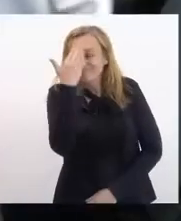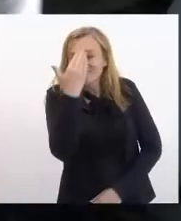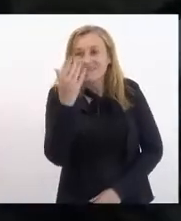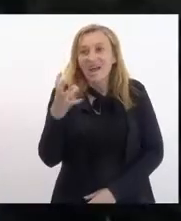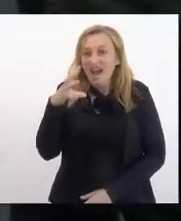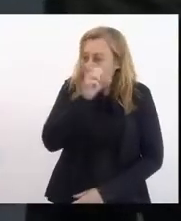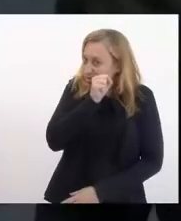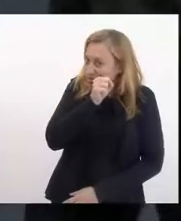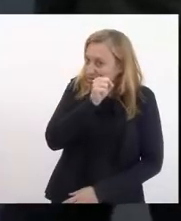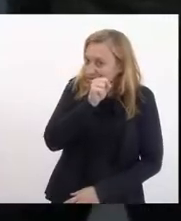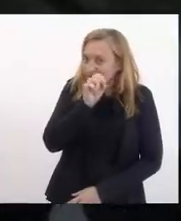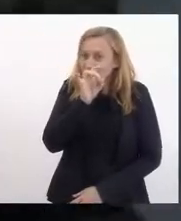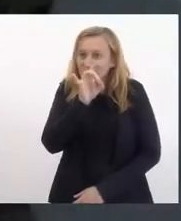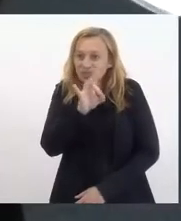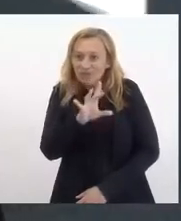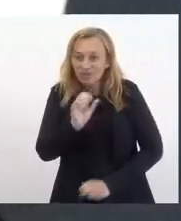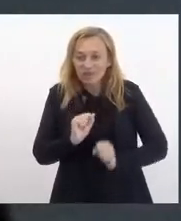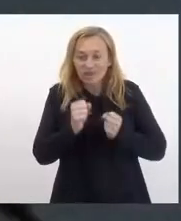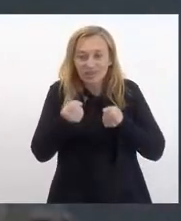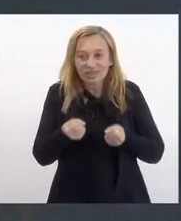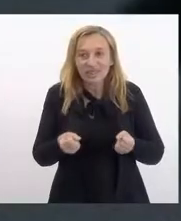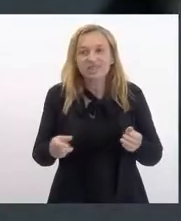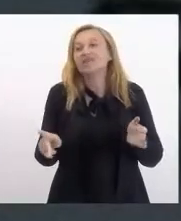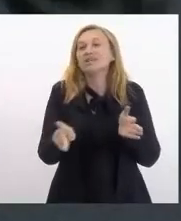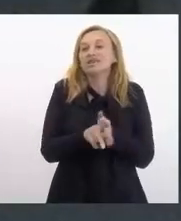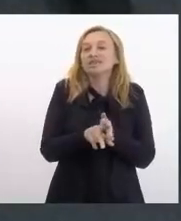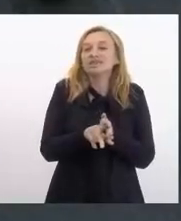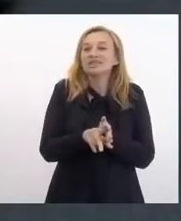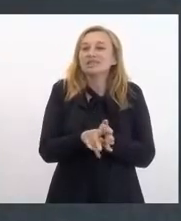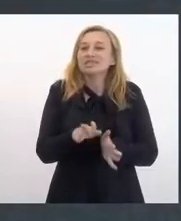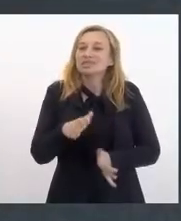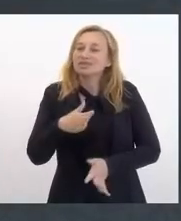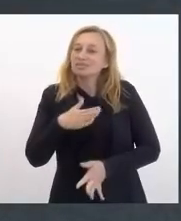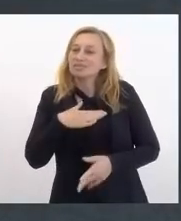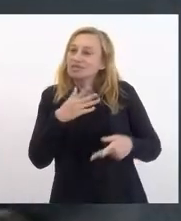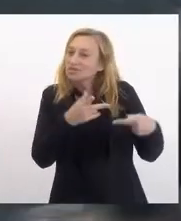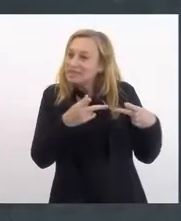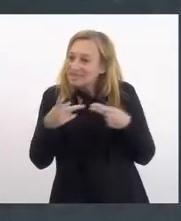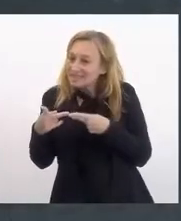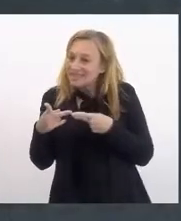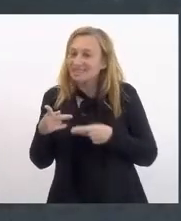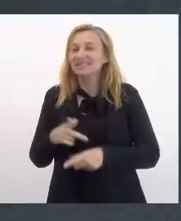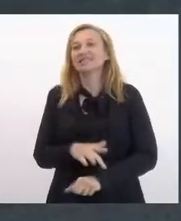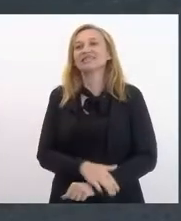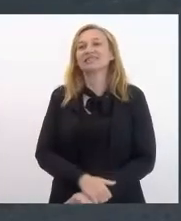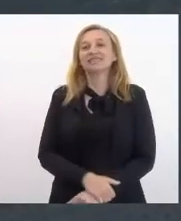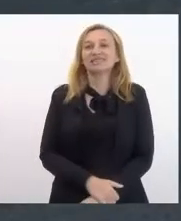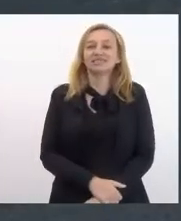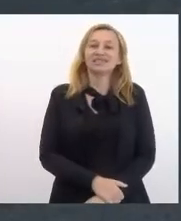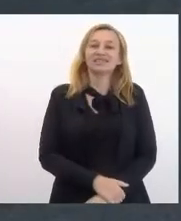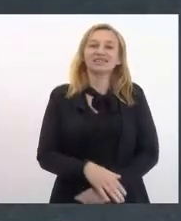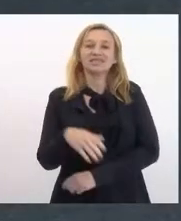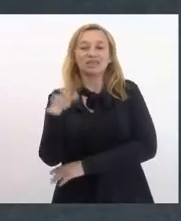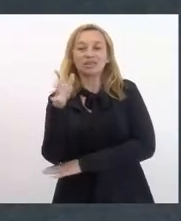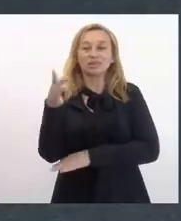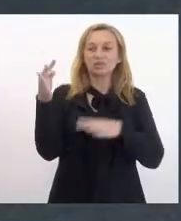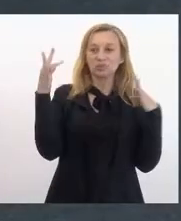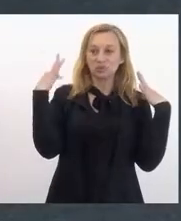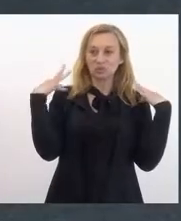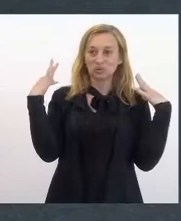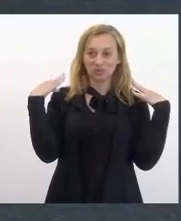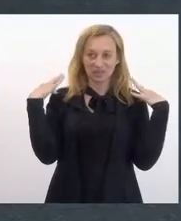Rapidamente, só defender aqui esse projeto. Nas minhas andanças com a bandeira do turismo, né,